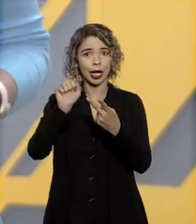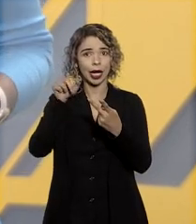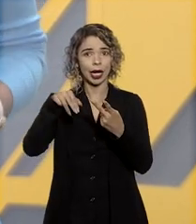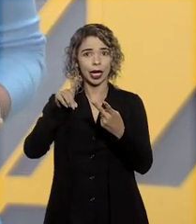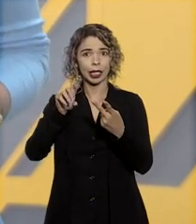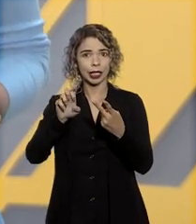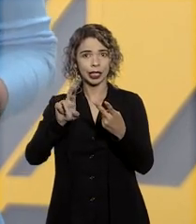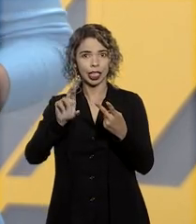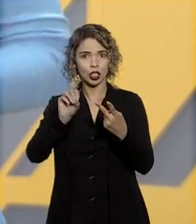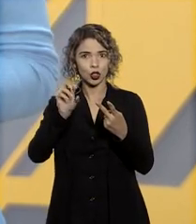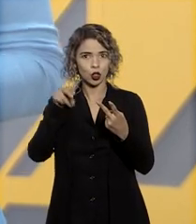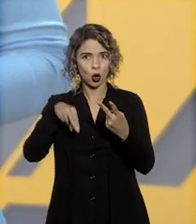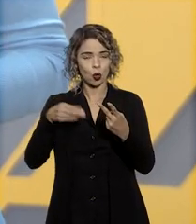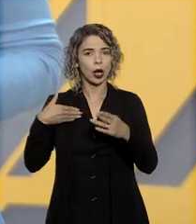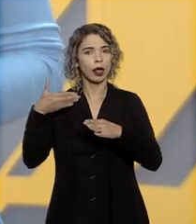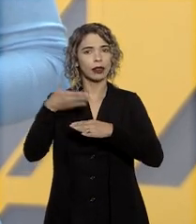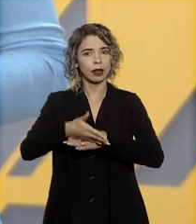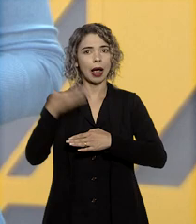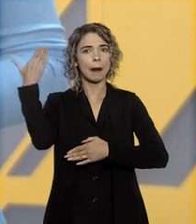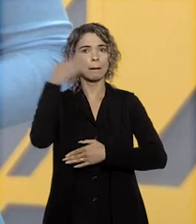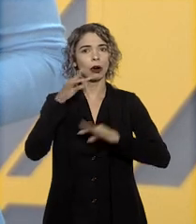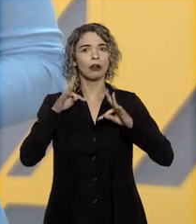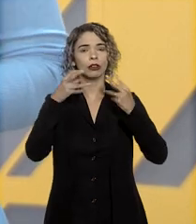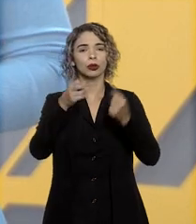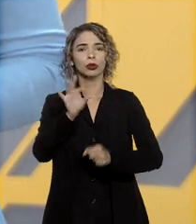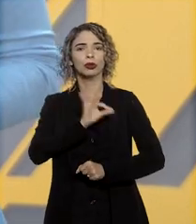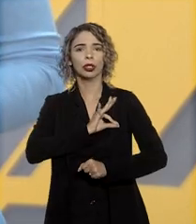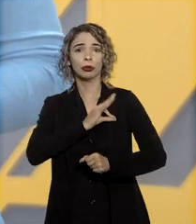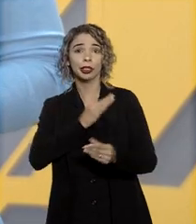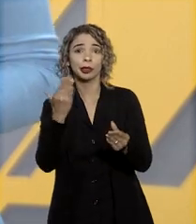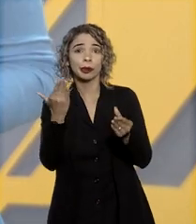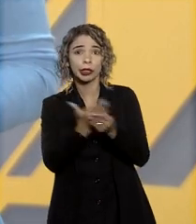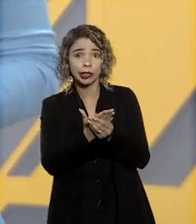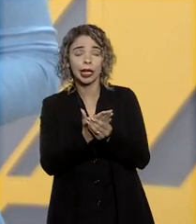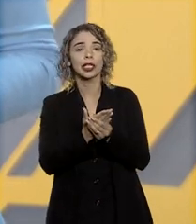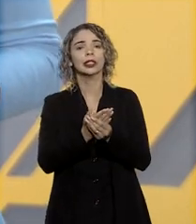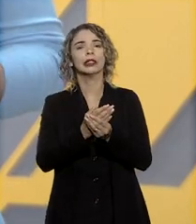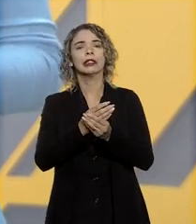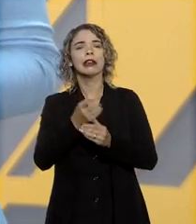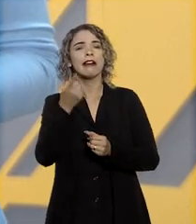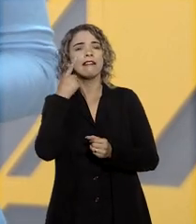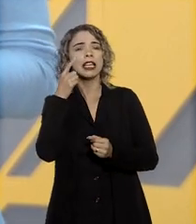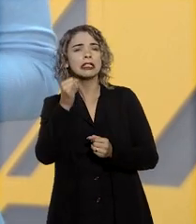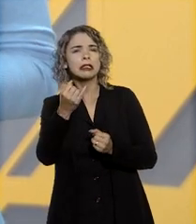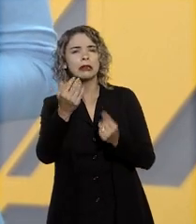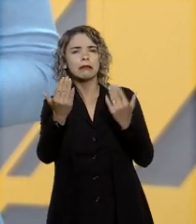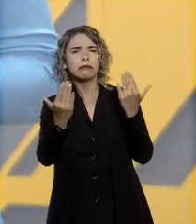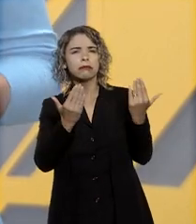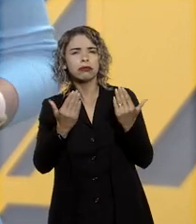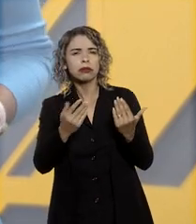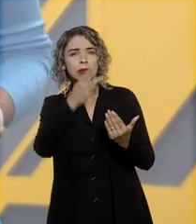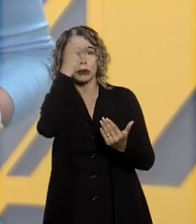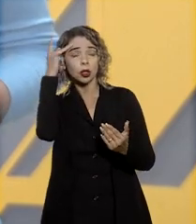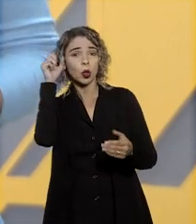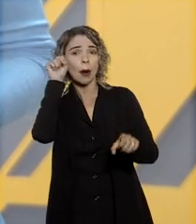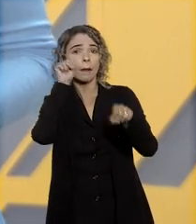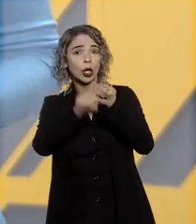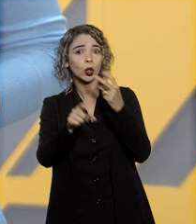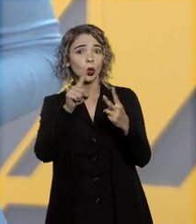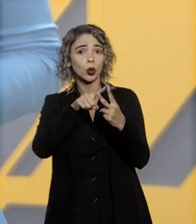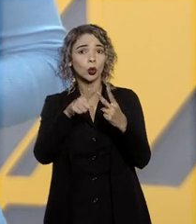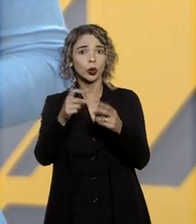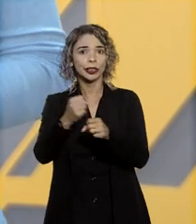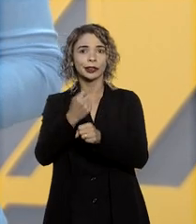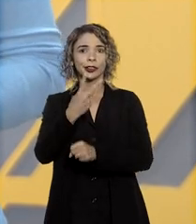de Anderson Gomes o direito de acesso às provas no inquérito policial sobre os supostos mandantes do assassinato dos